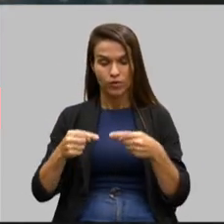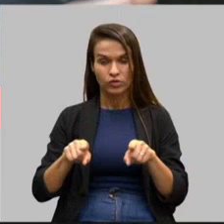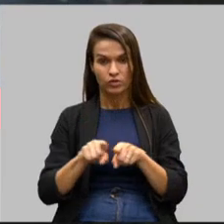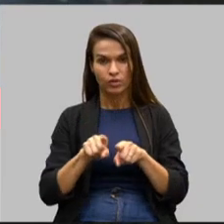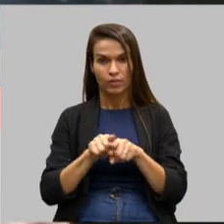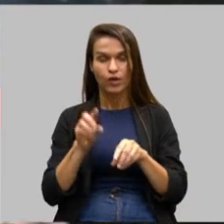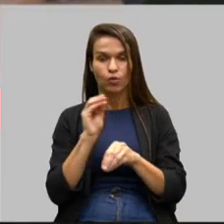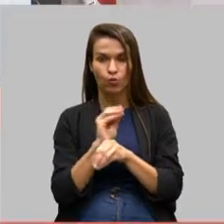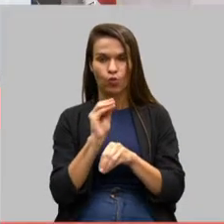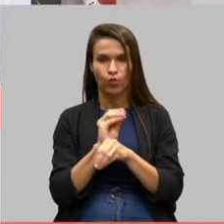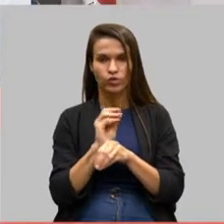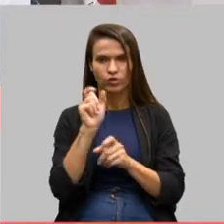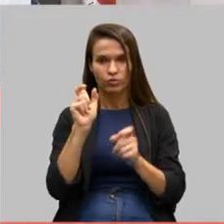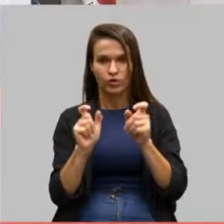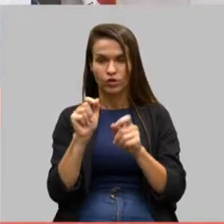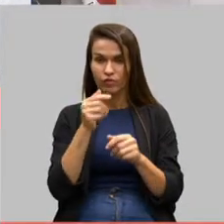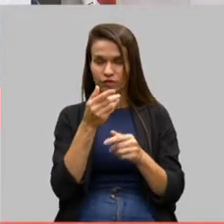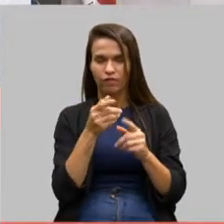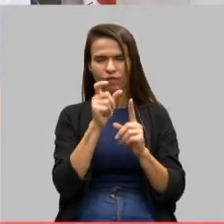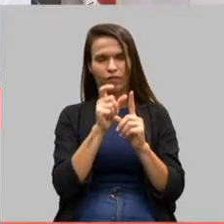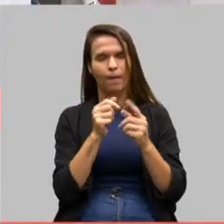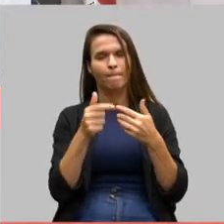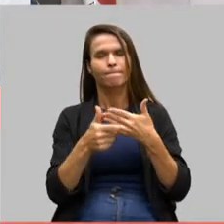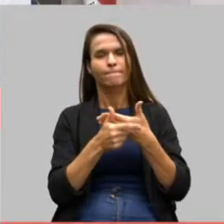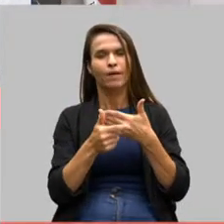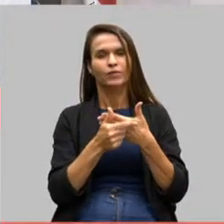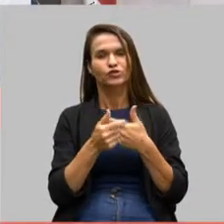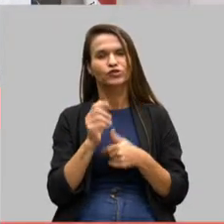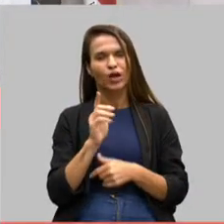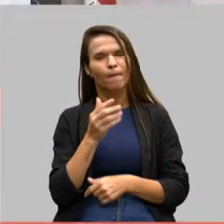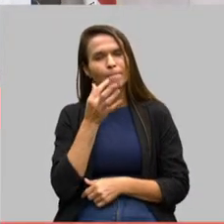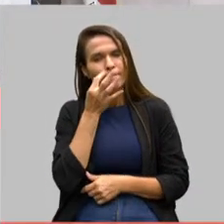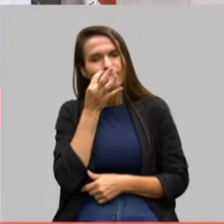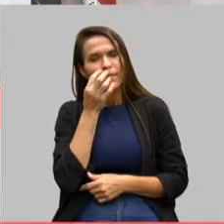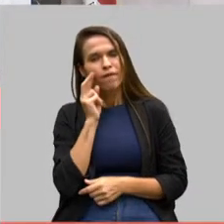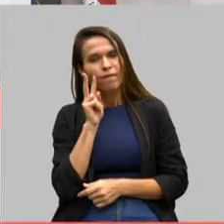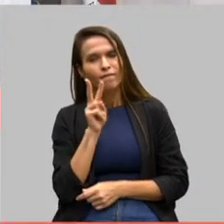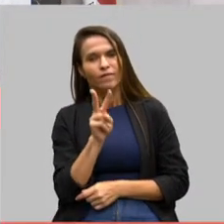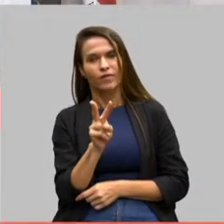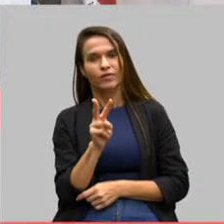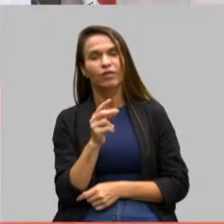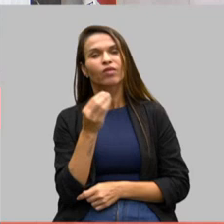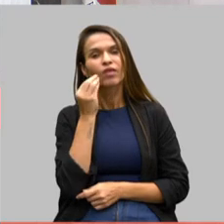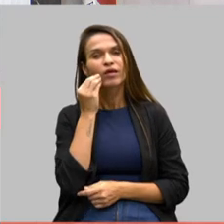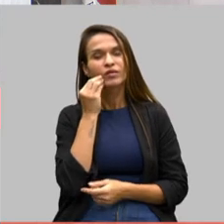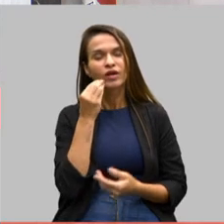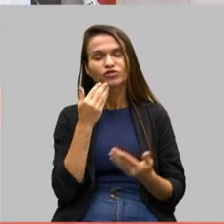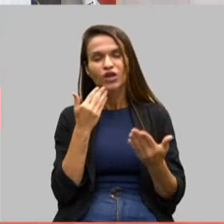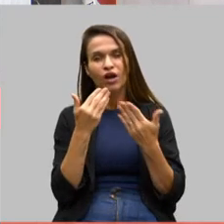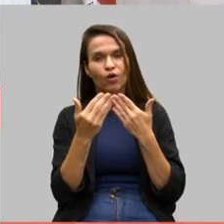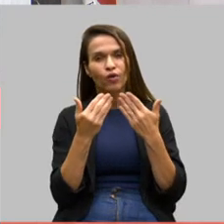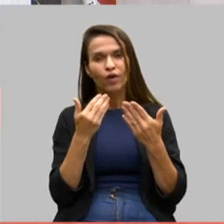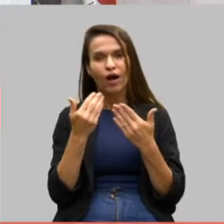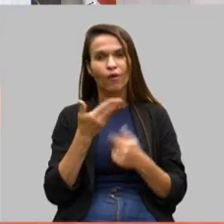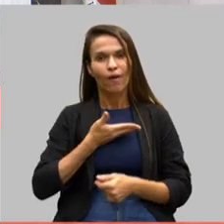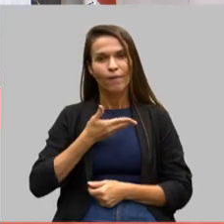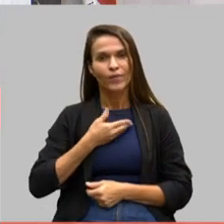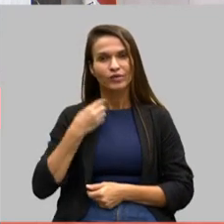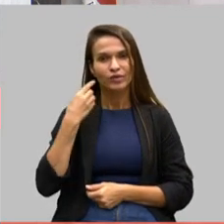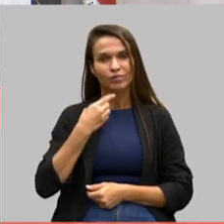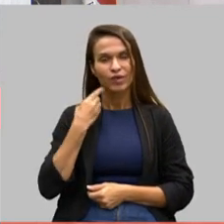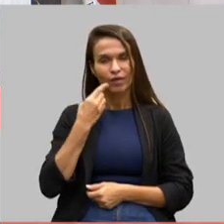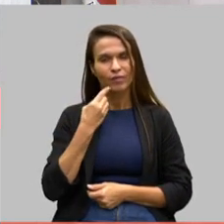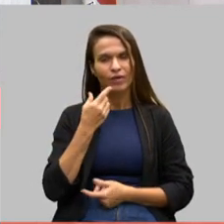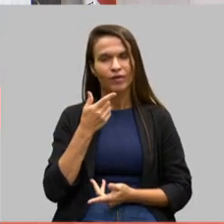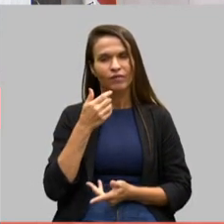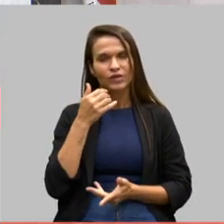papel ainda mais. Quantas vezes eu presenciei você na porta dessa casa, tentando dialogar com colegas deputados, para que não passasse alguns projetos de